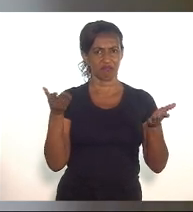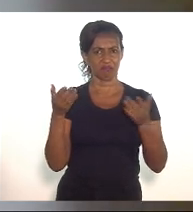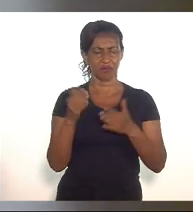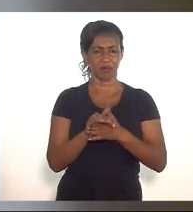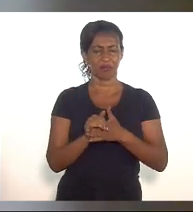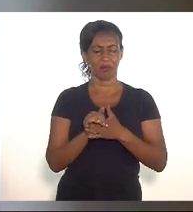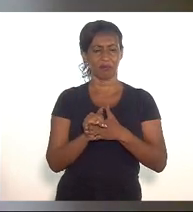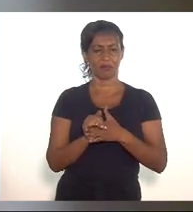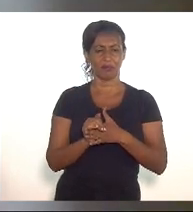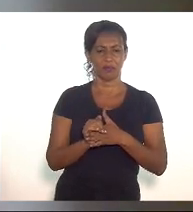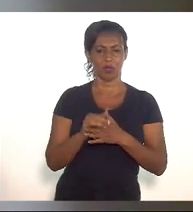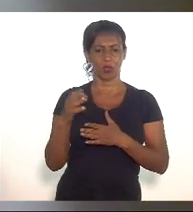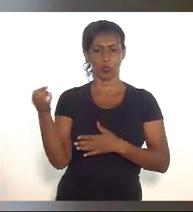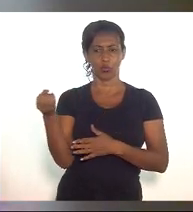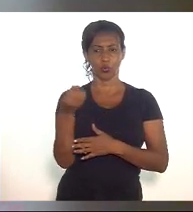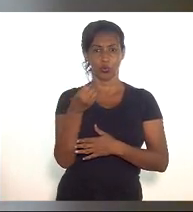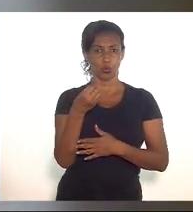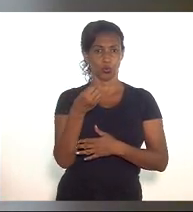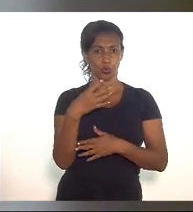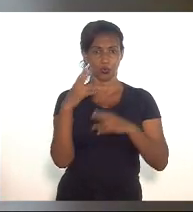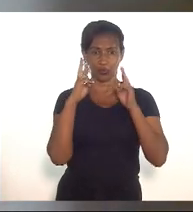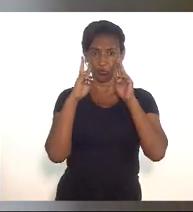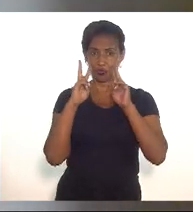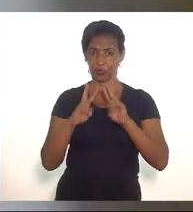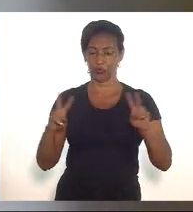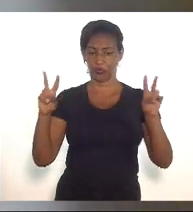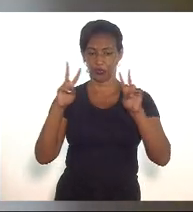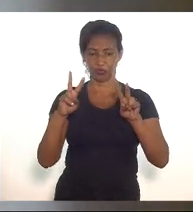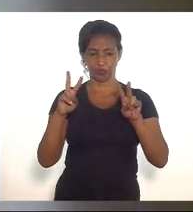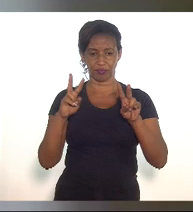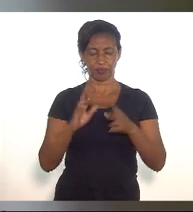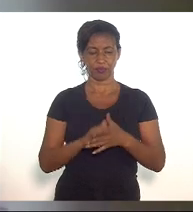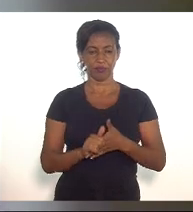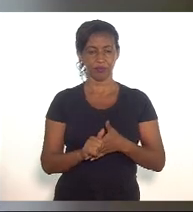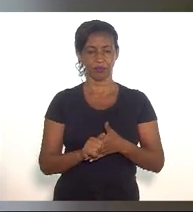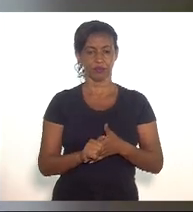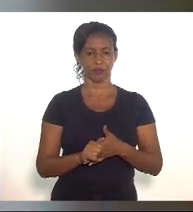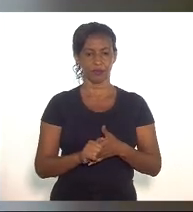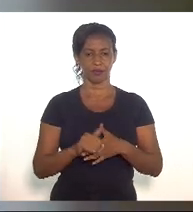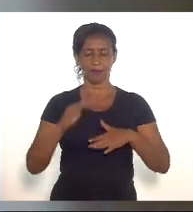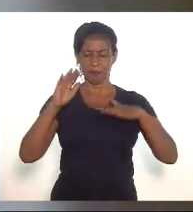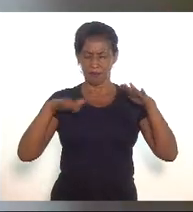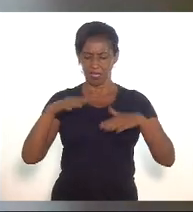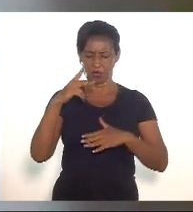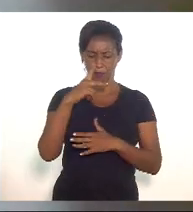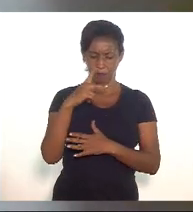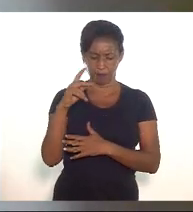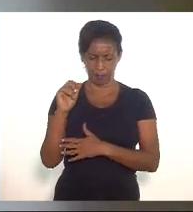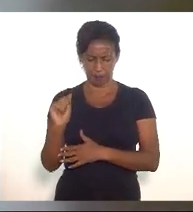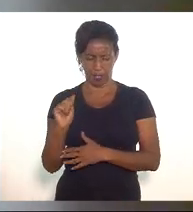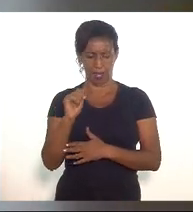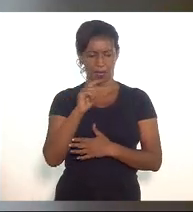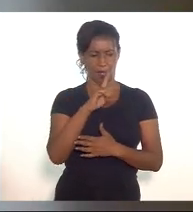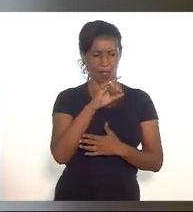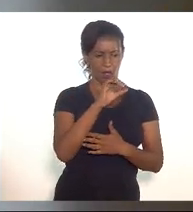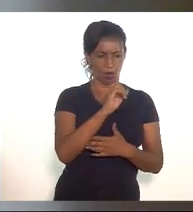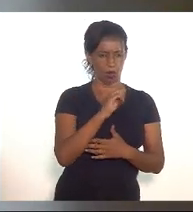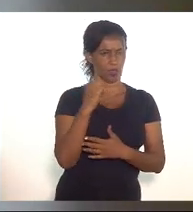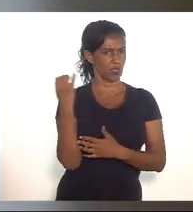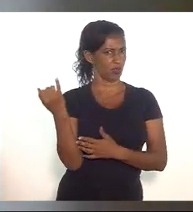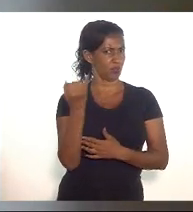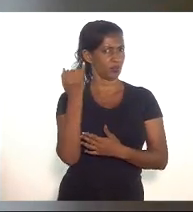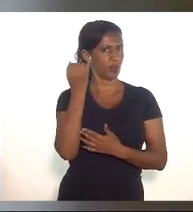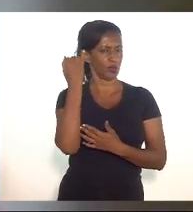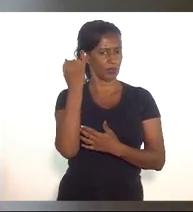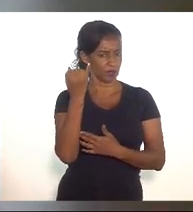gradação lógica do meu ponto de vista. Então, eu não tenho dúvida que, embora o PPA, a LDO e a LOA sejam instrumentos